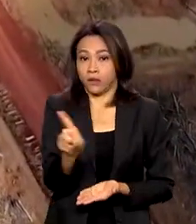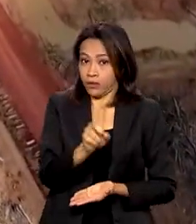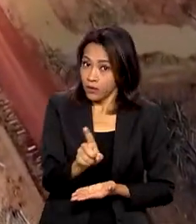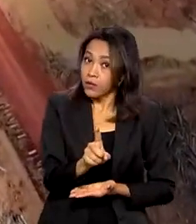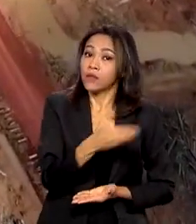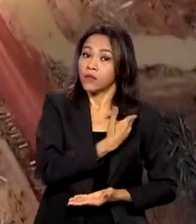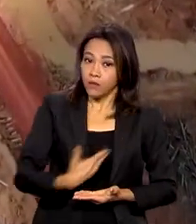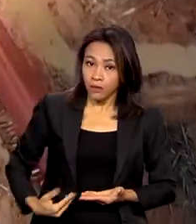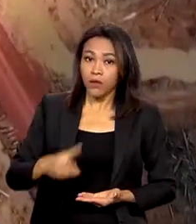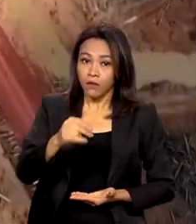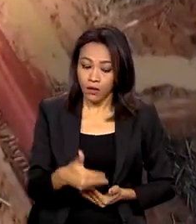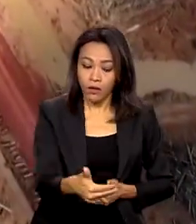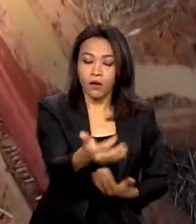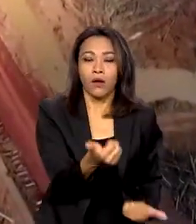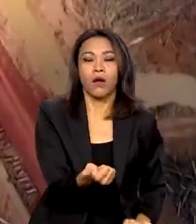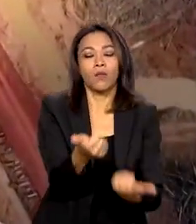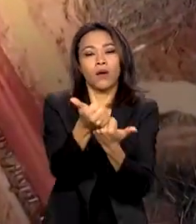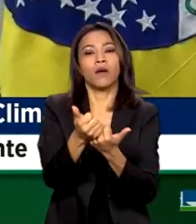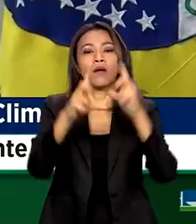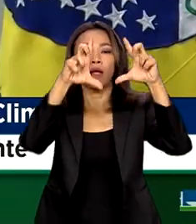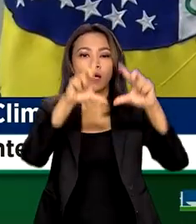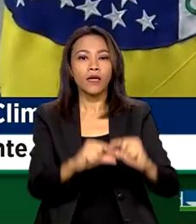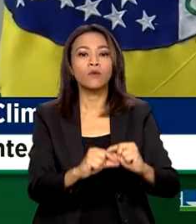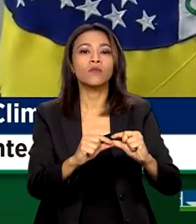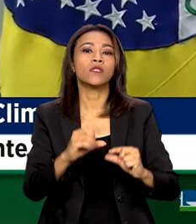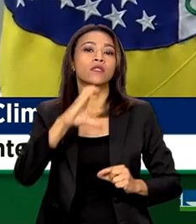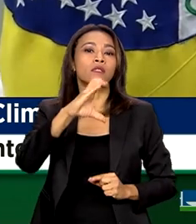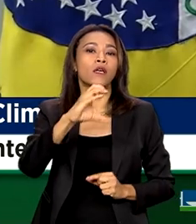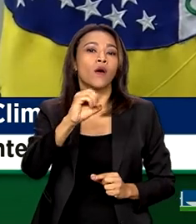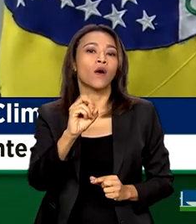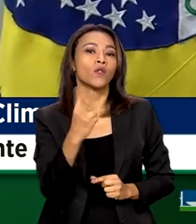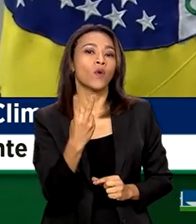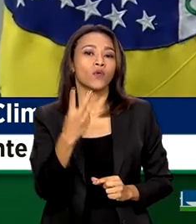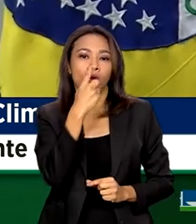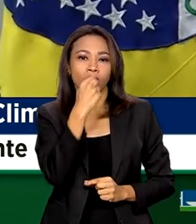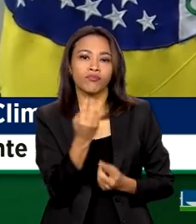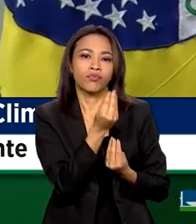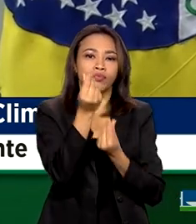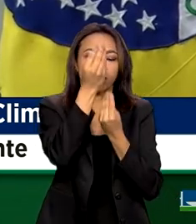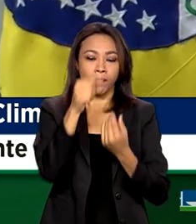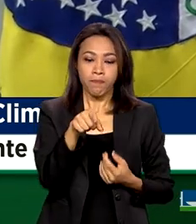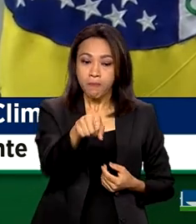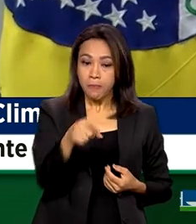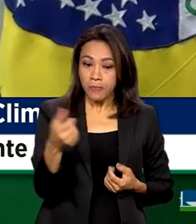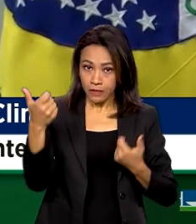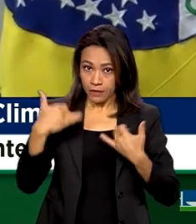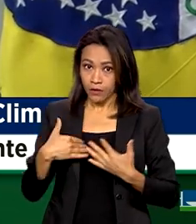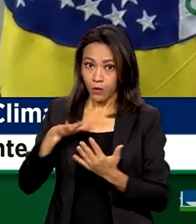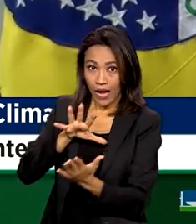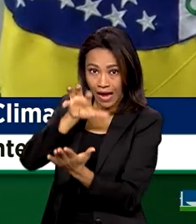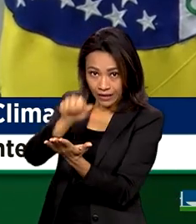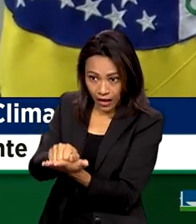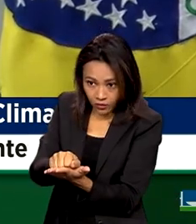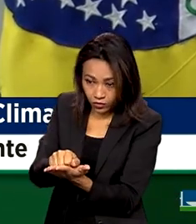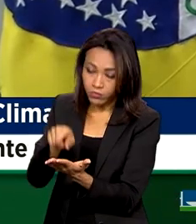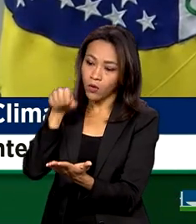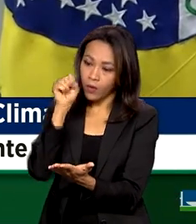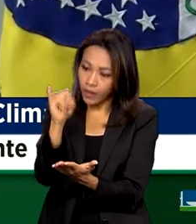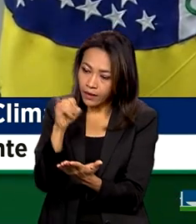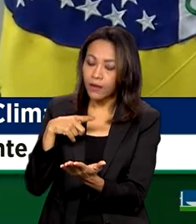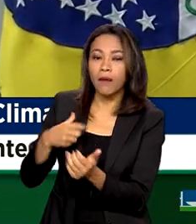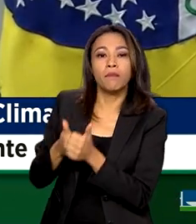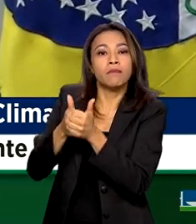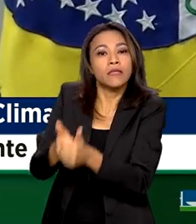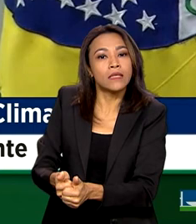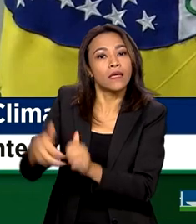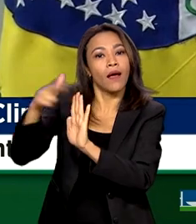na agricultura de Baixo Carbono você se cadastra você começa a tomar algumas medidas E você já